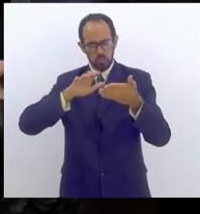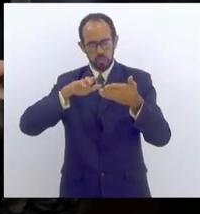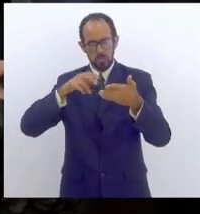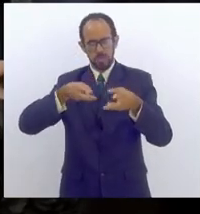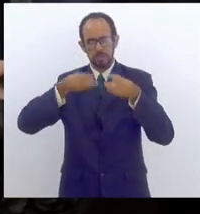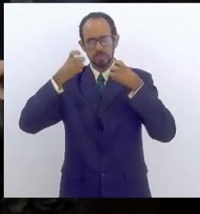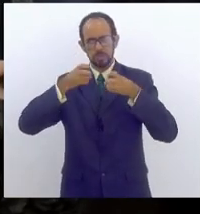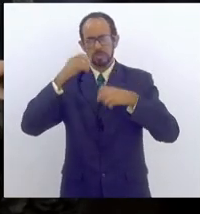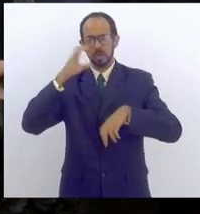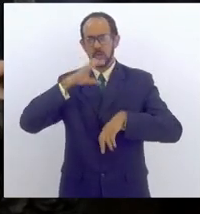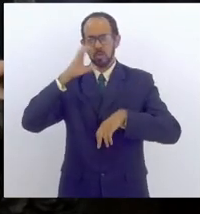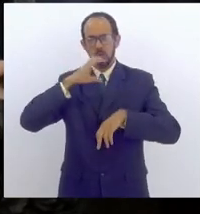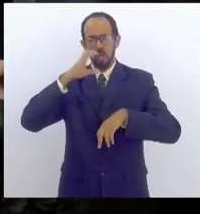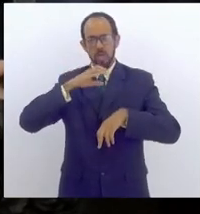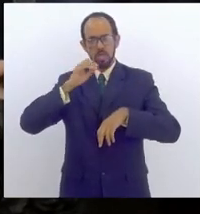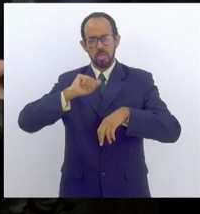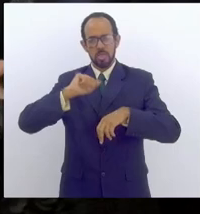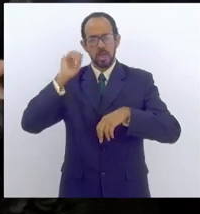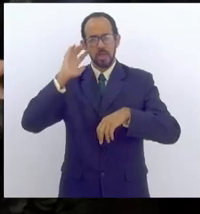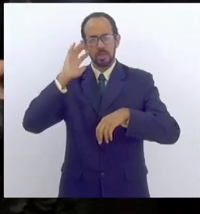da providência pleiteada